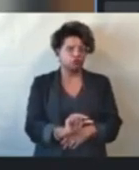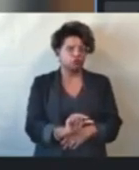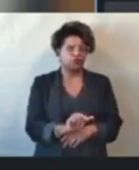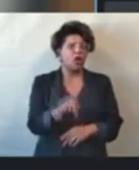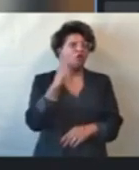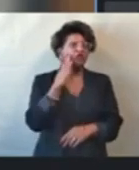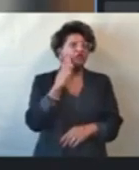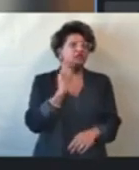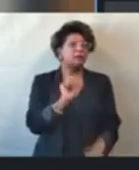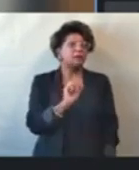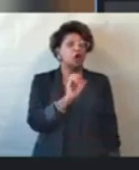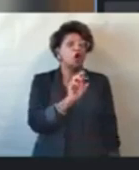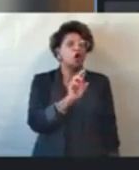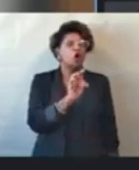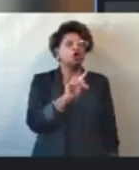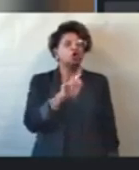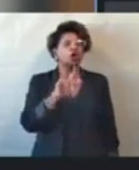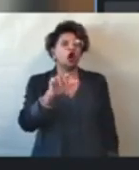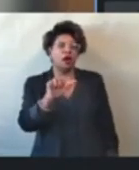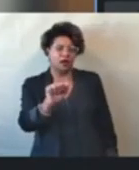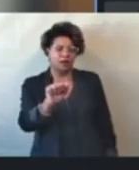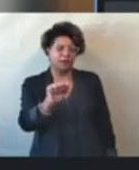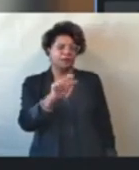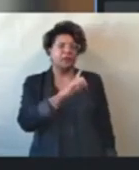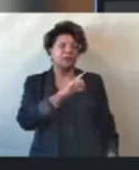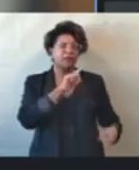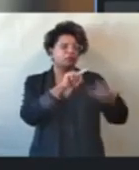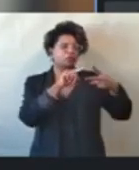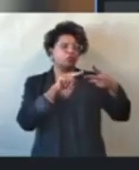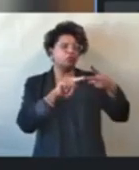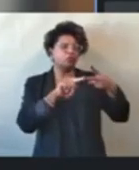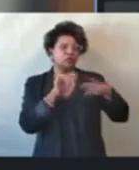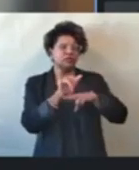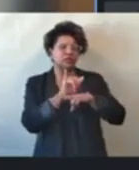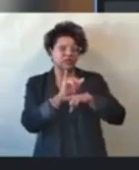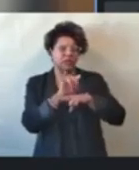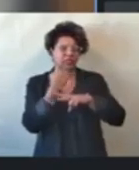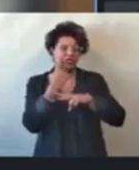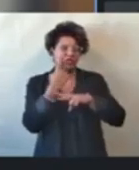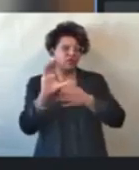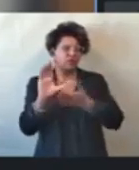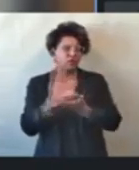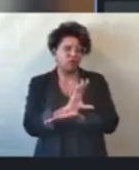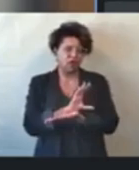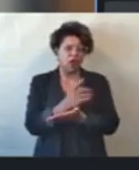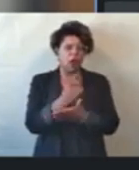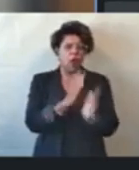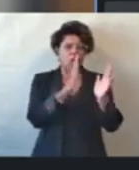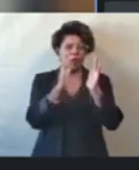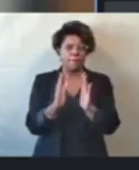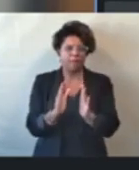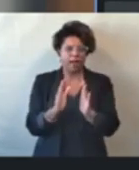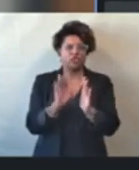tem duas maneiras de ser apurado os investimentos. Uma parte vai para o fundo de centralidades, que